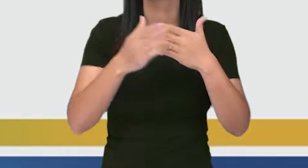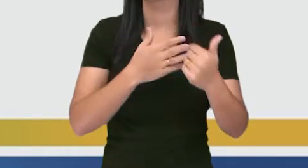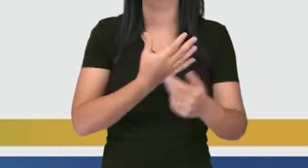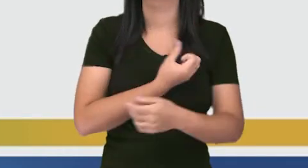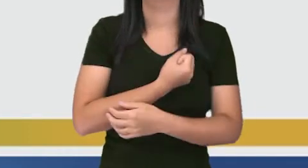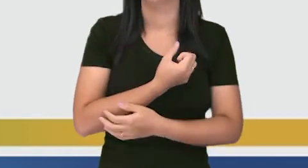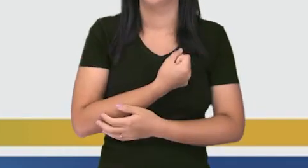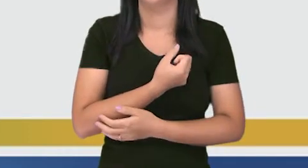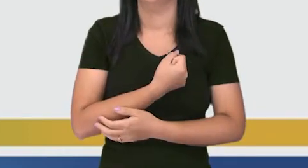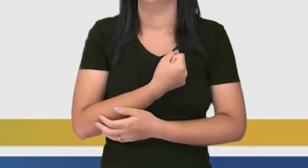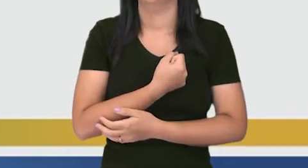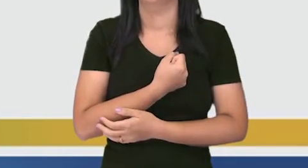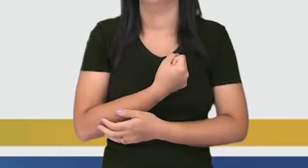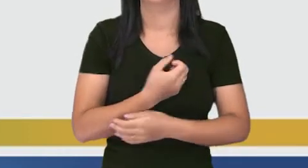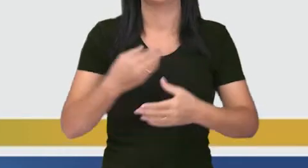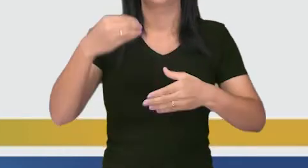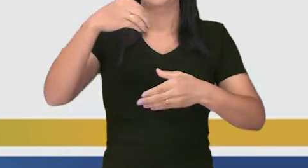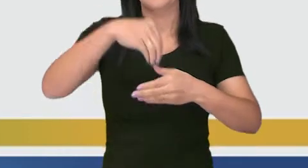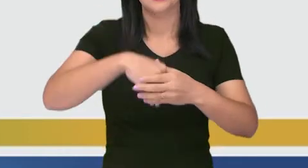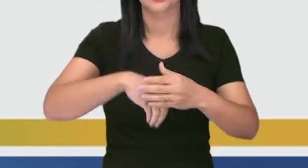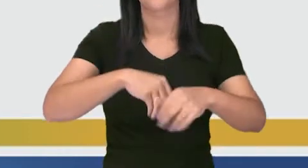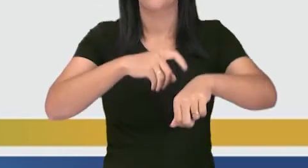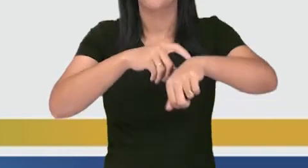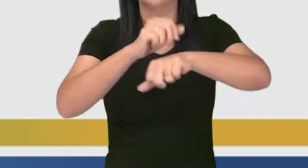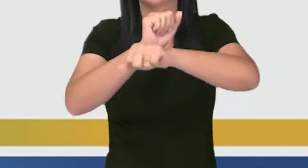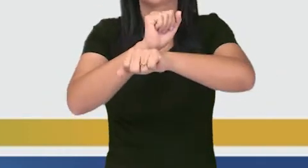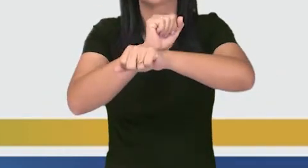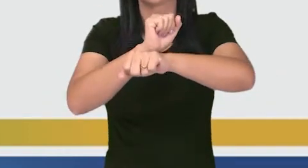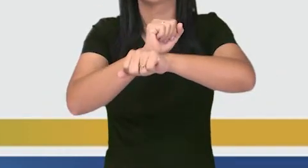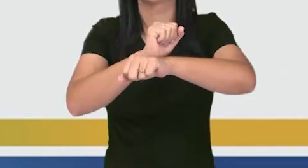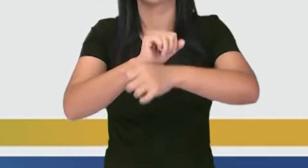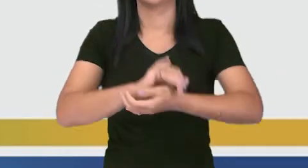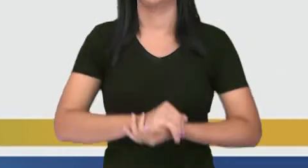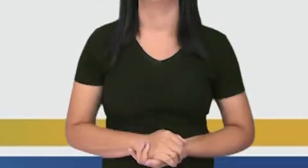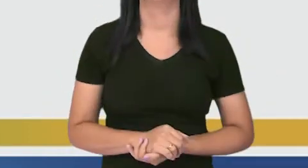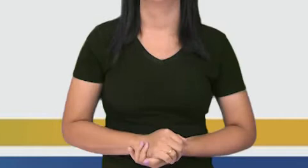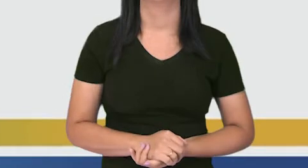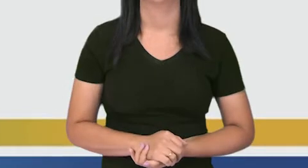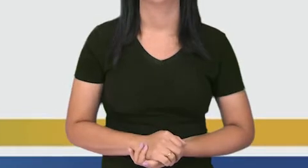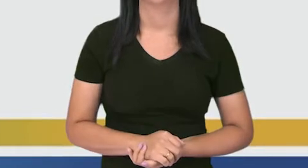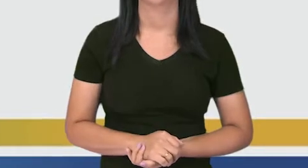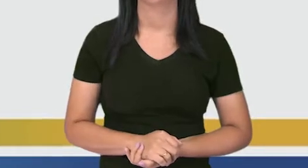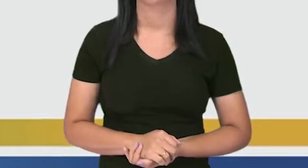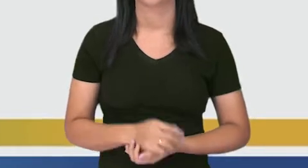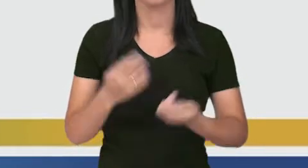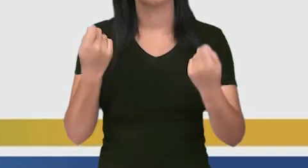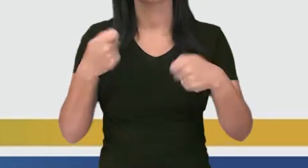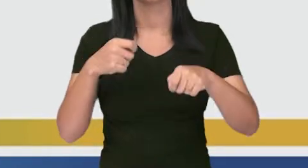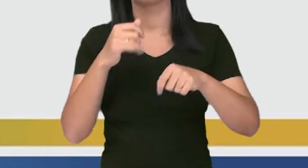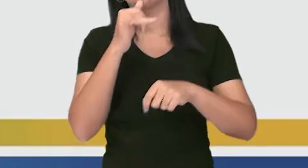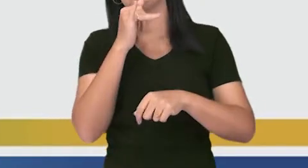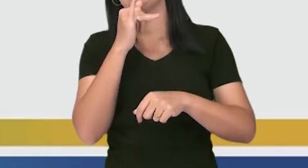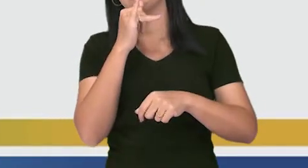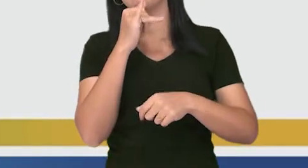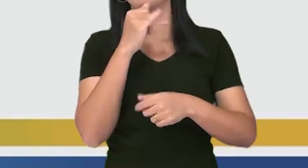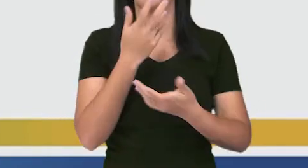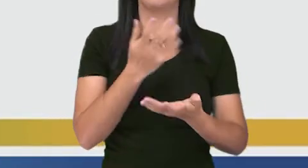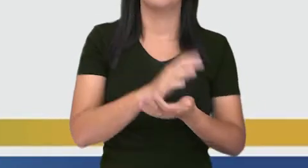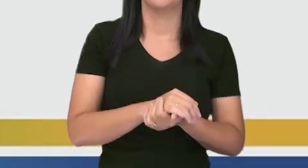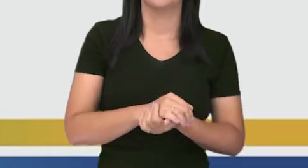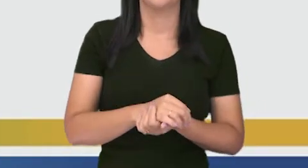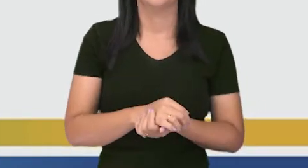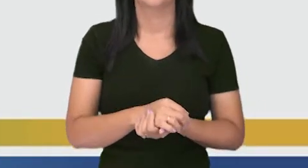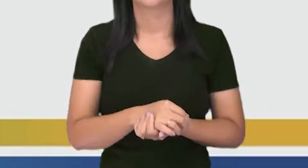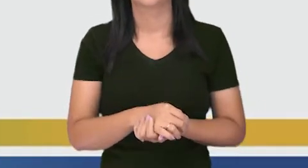dentre tá de um intervalo dentro de um intervalo é uma vez